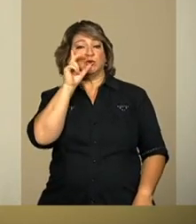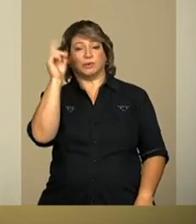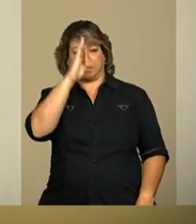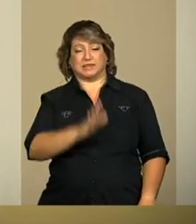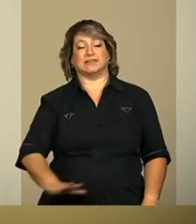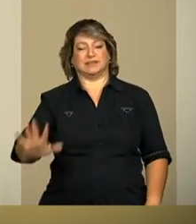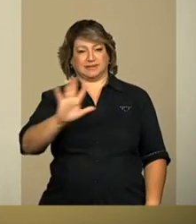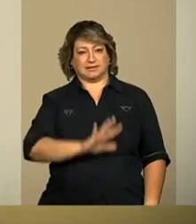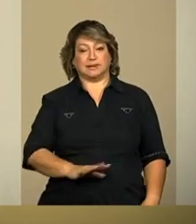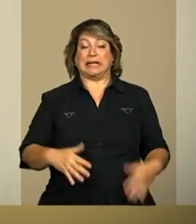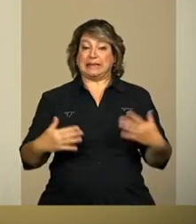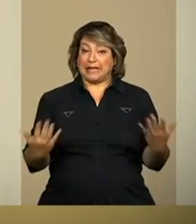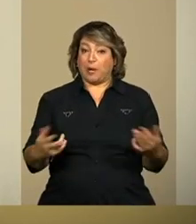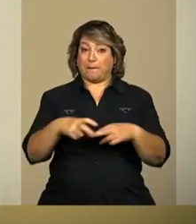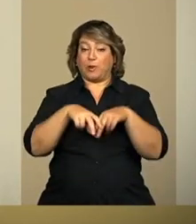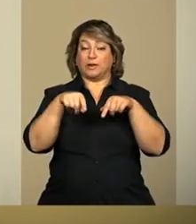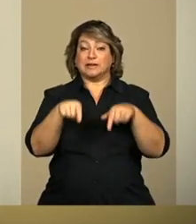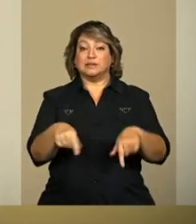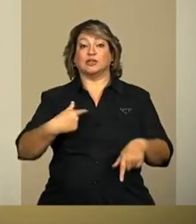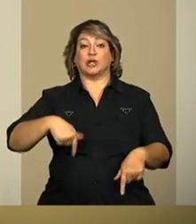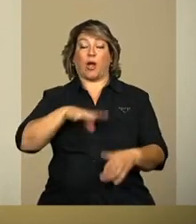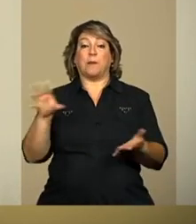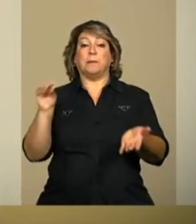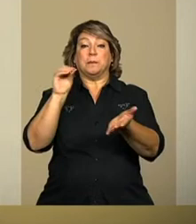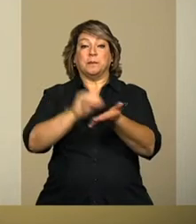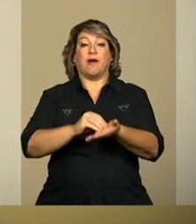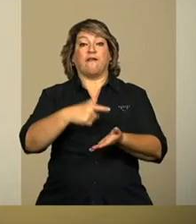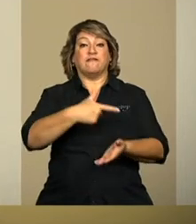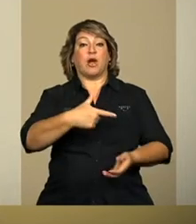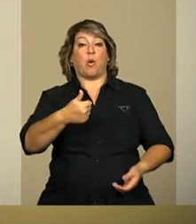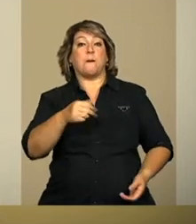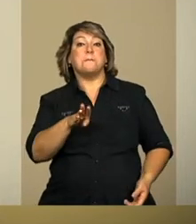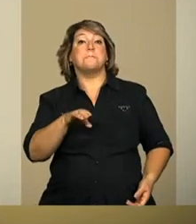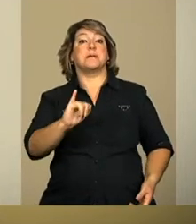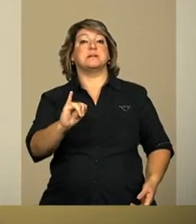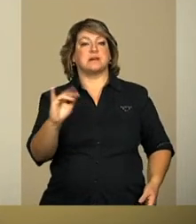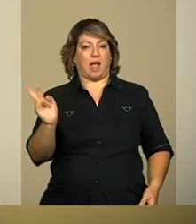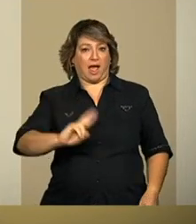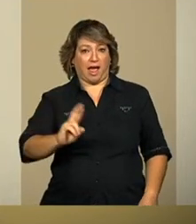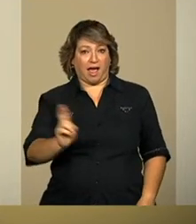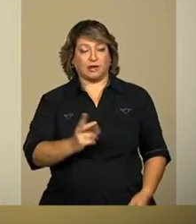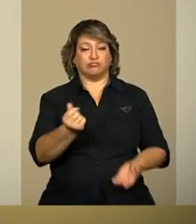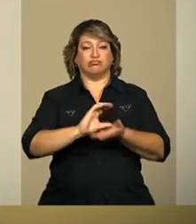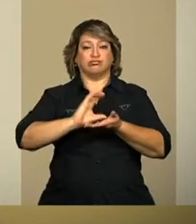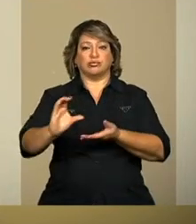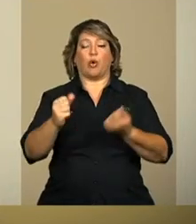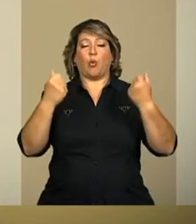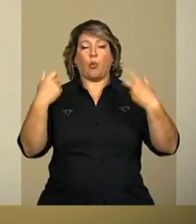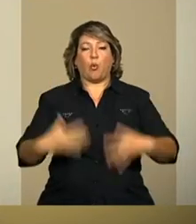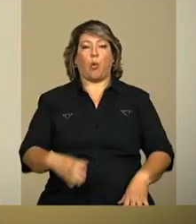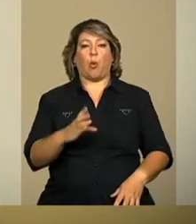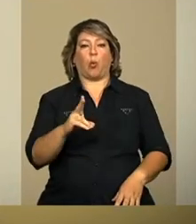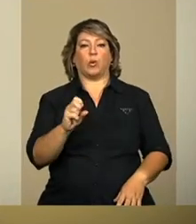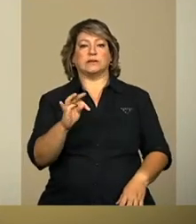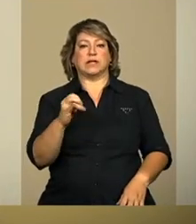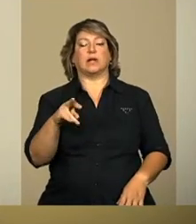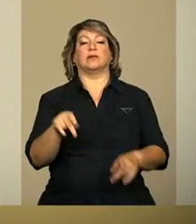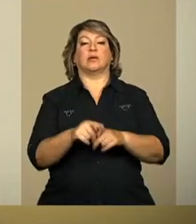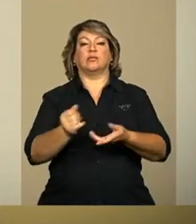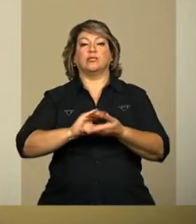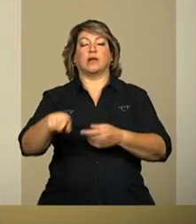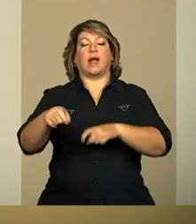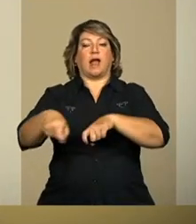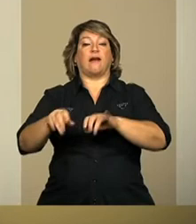os dias é por isso que nós colocamos R1 bilhões de reais para financiar o custeio e os investimentos da